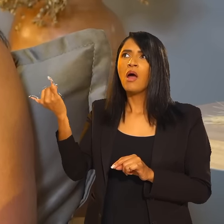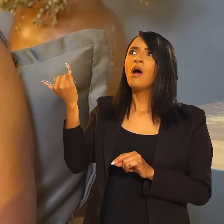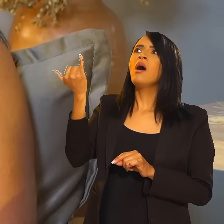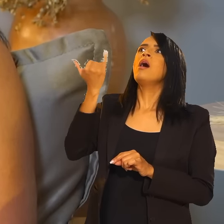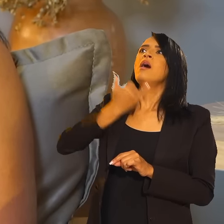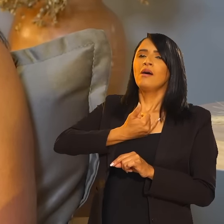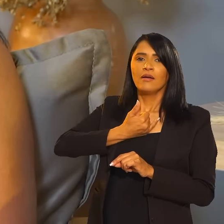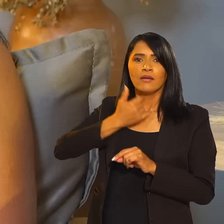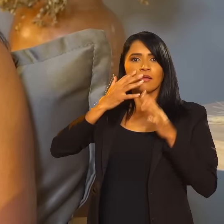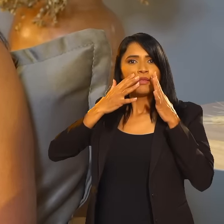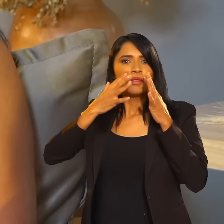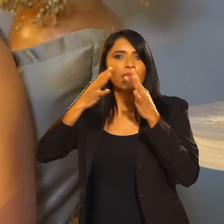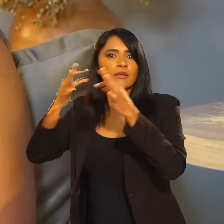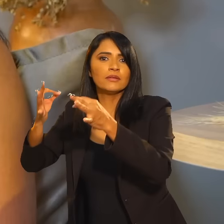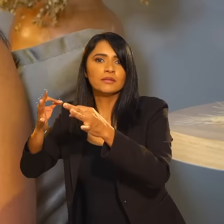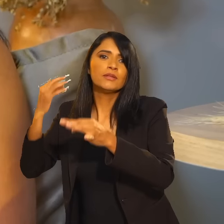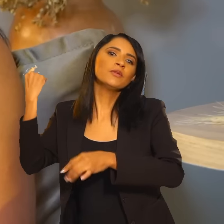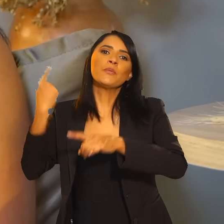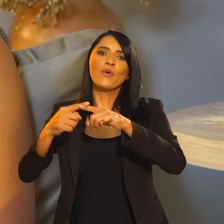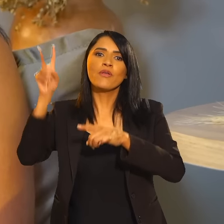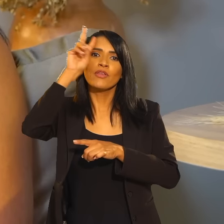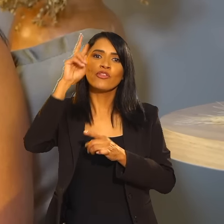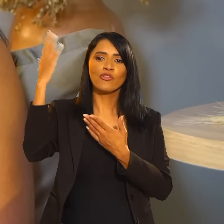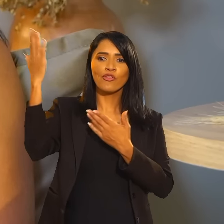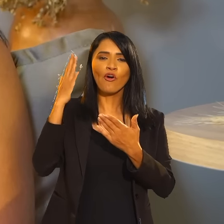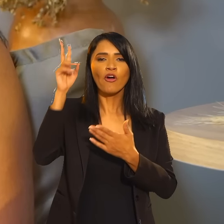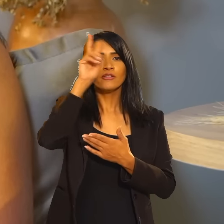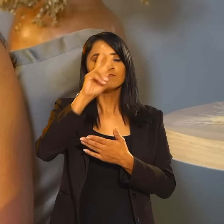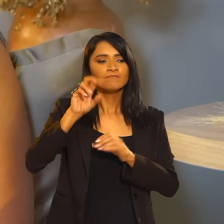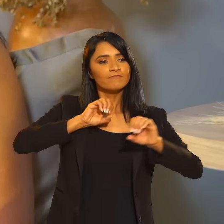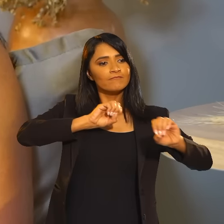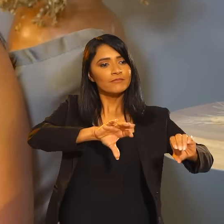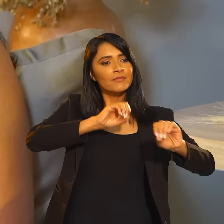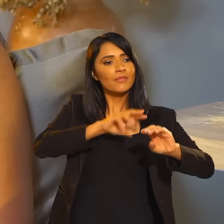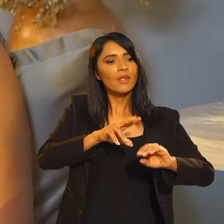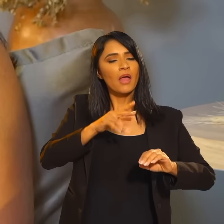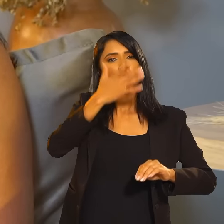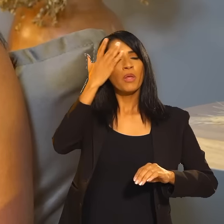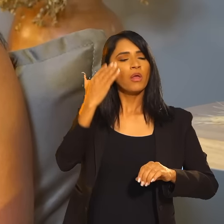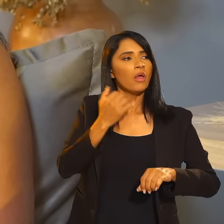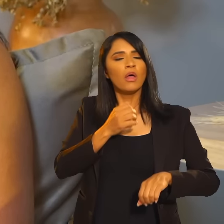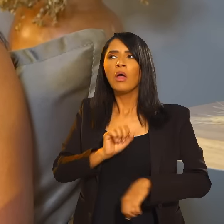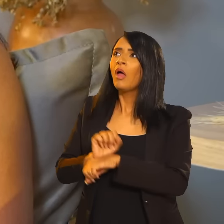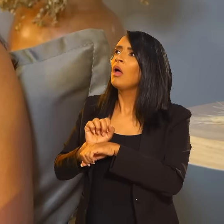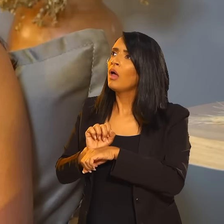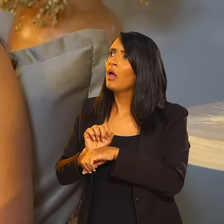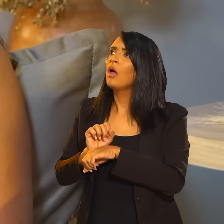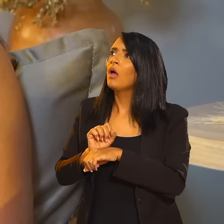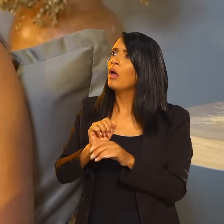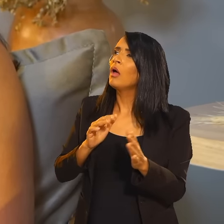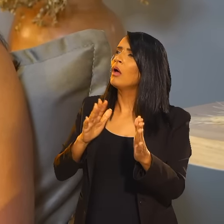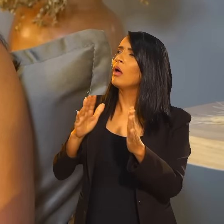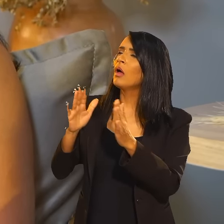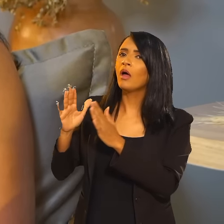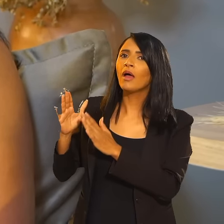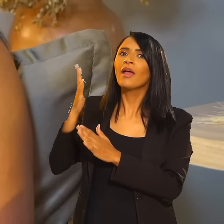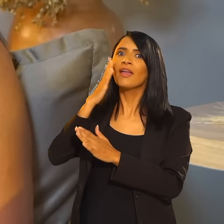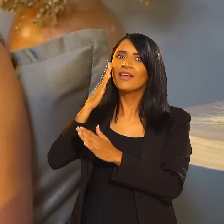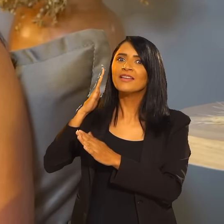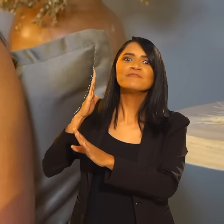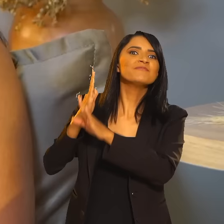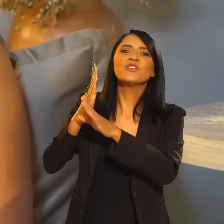as pessoas, né? Porque as parábolas tinham ensinamento, era história. As pessoas paravam para ouvir e elas queriam saber o final